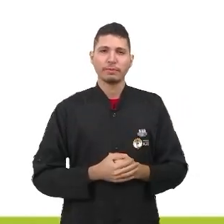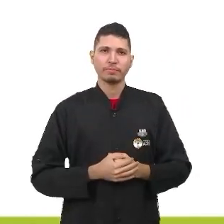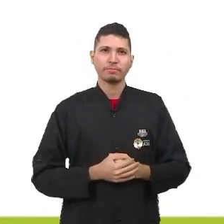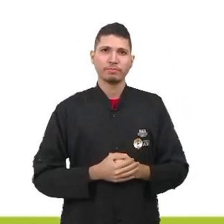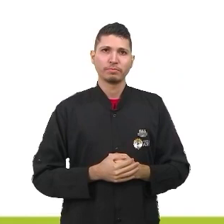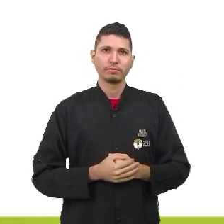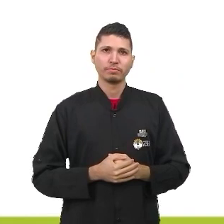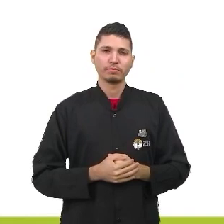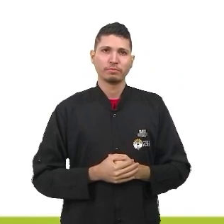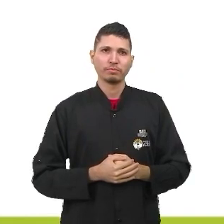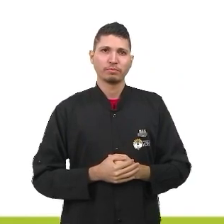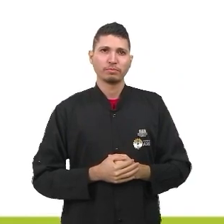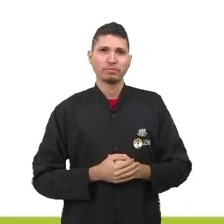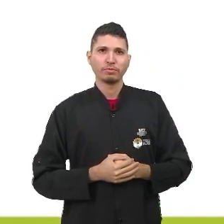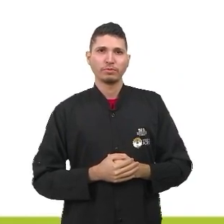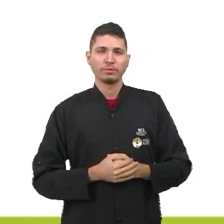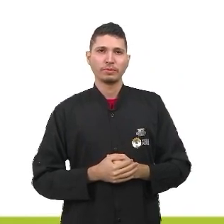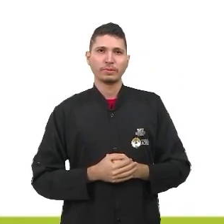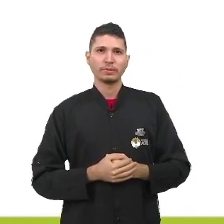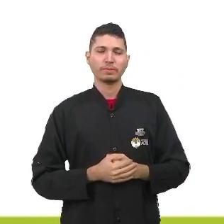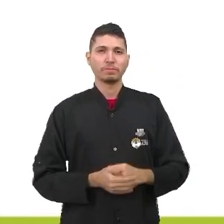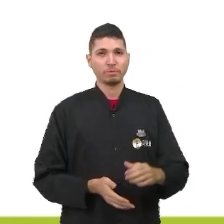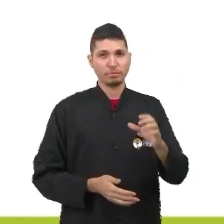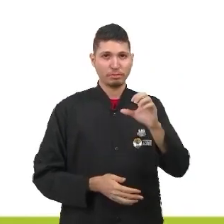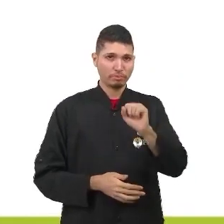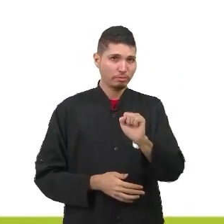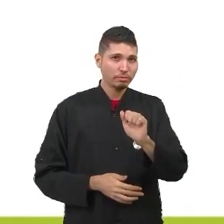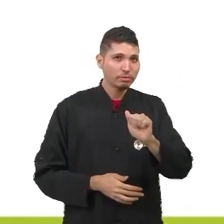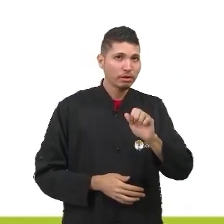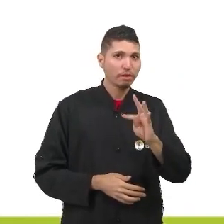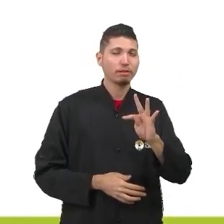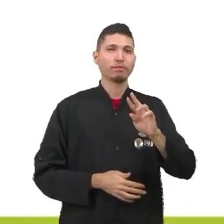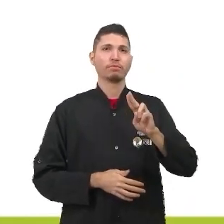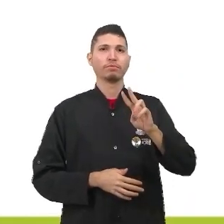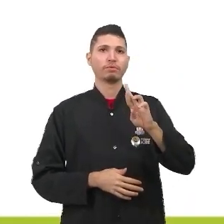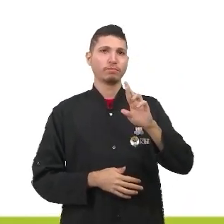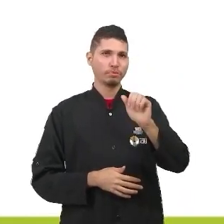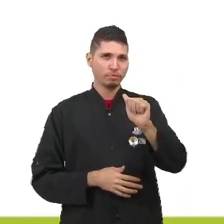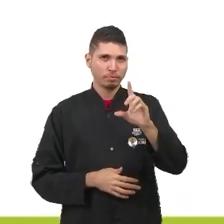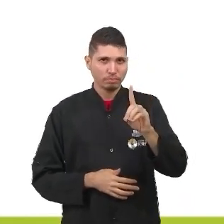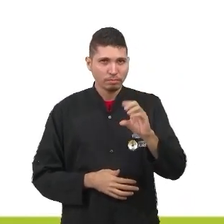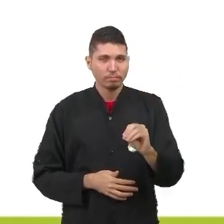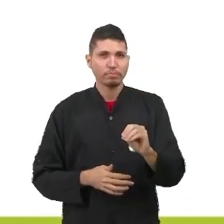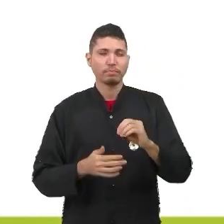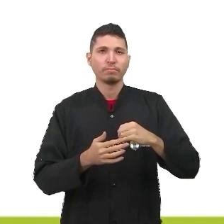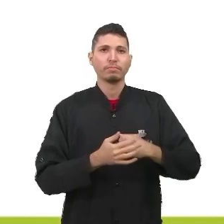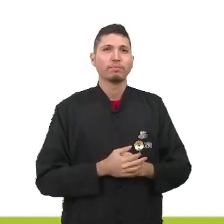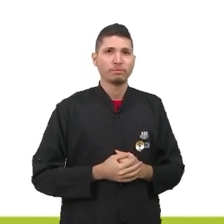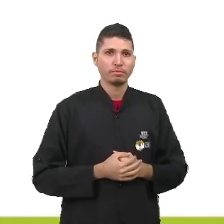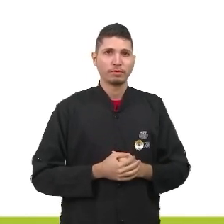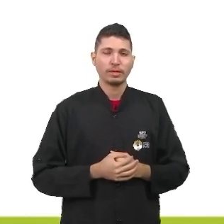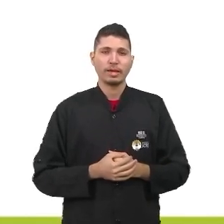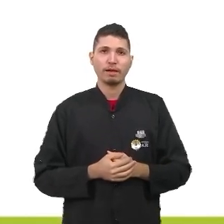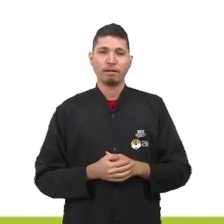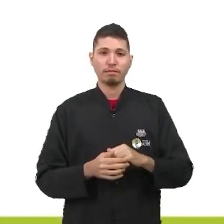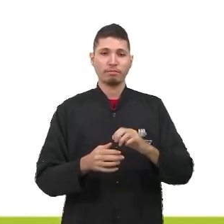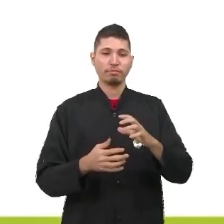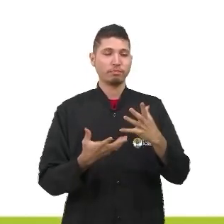saturado desse estilo de governo, né? Então, com certeza, foi esse período que houve algumas